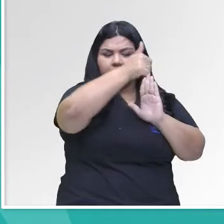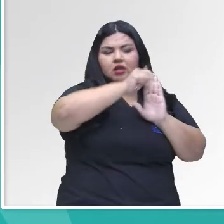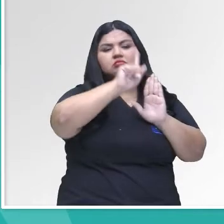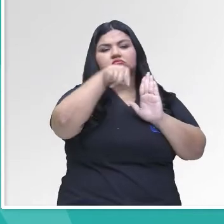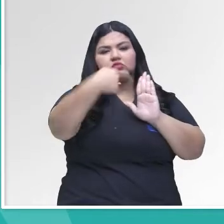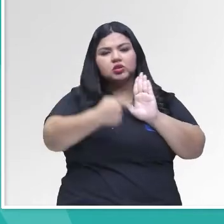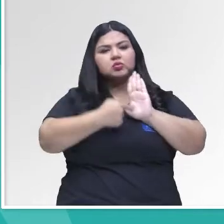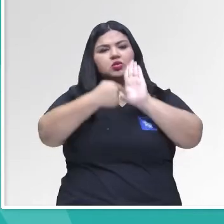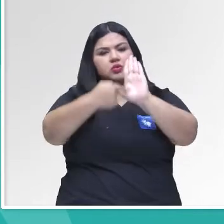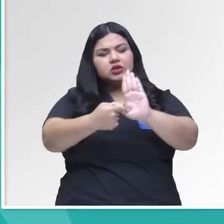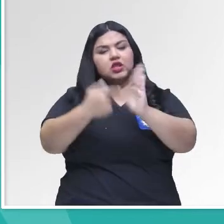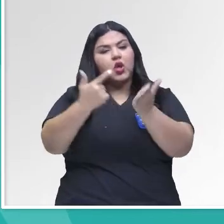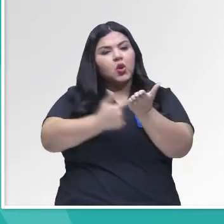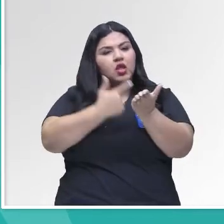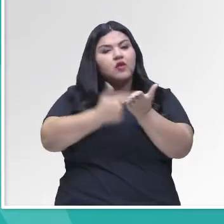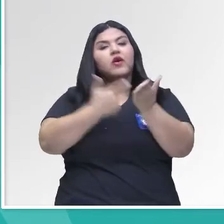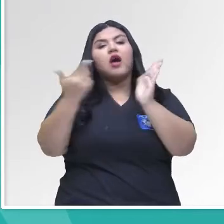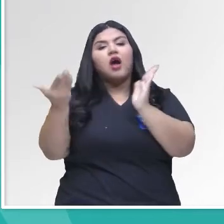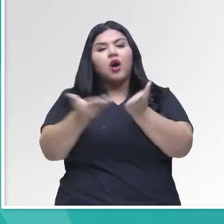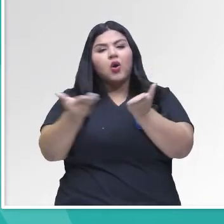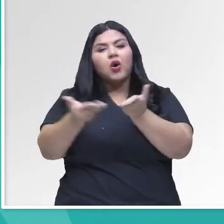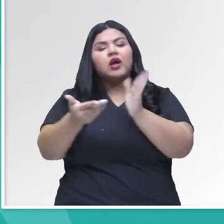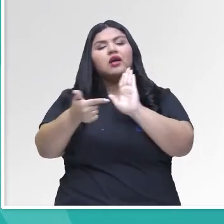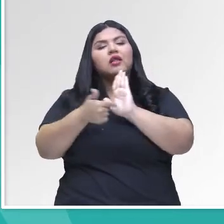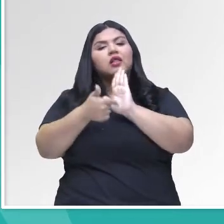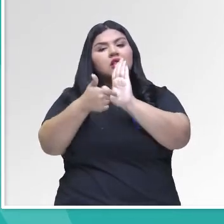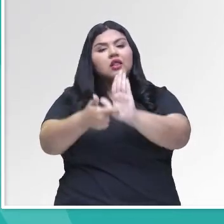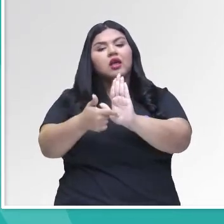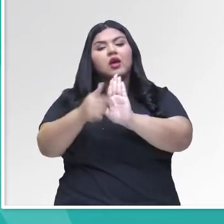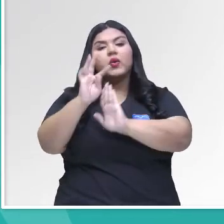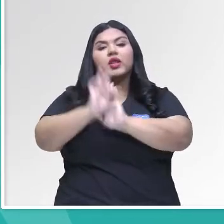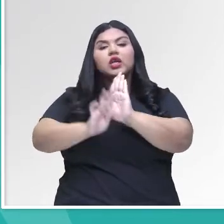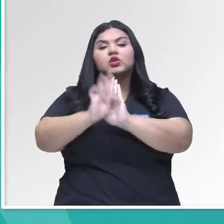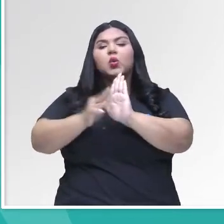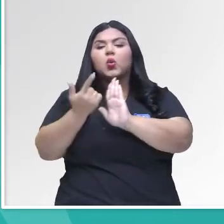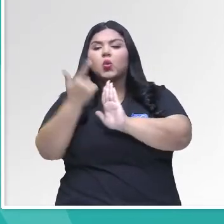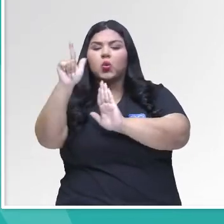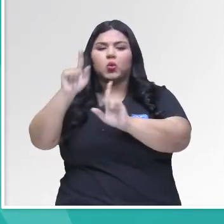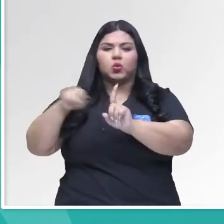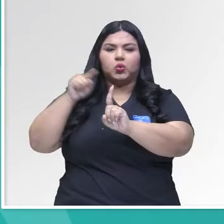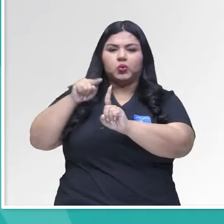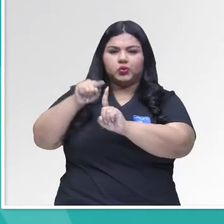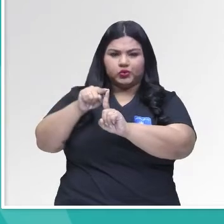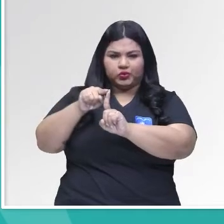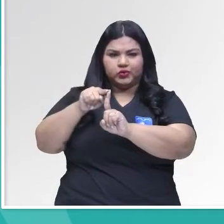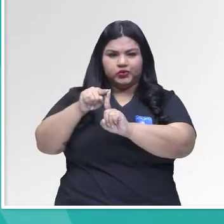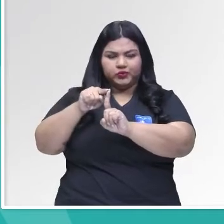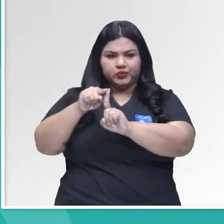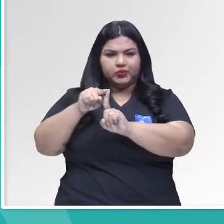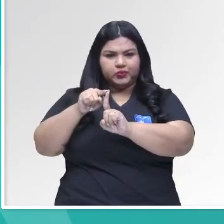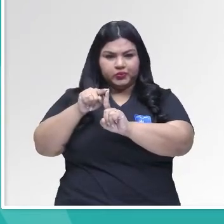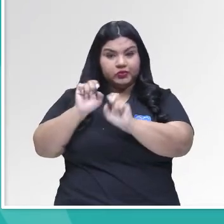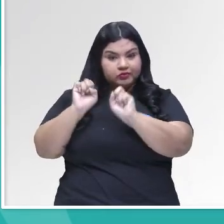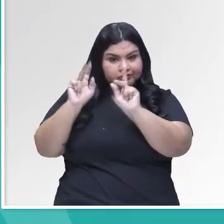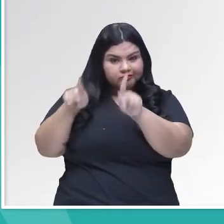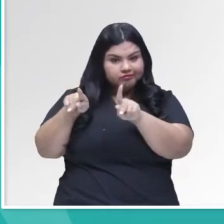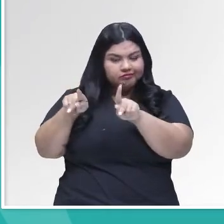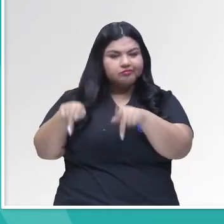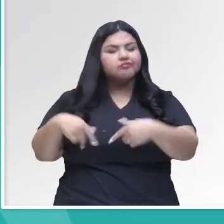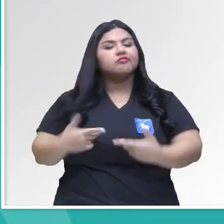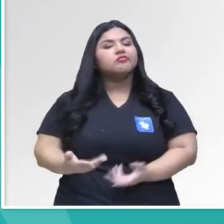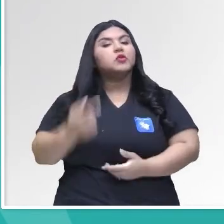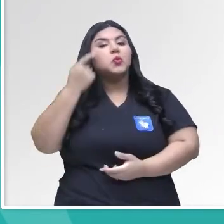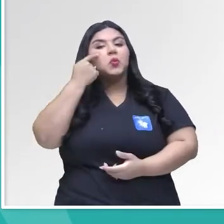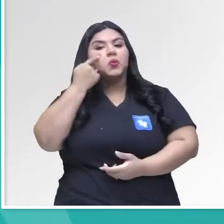apresentamos um livro e agora nós temos um outro texto com uma outra intenção comunicativa, com outro objetivo. Confere? Olha o que